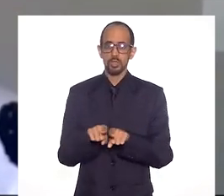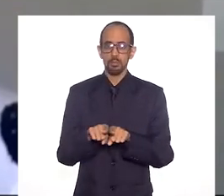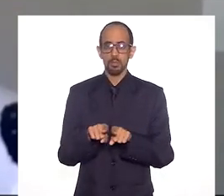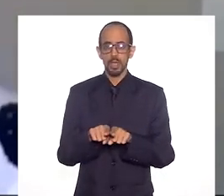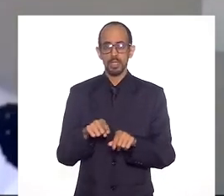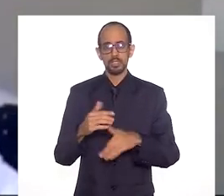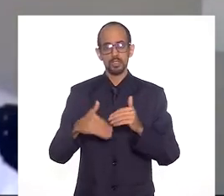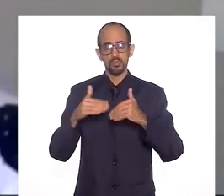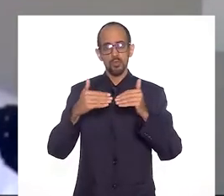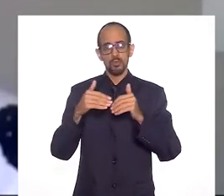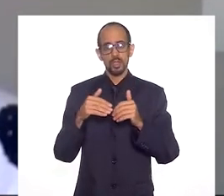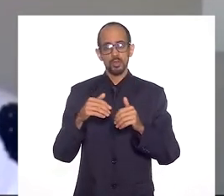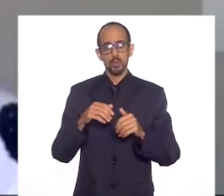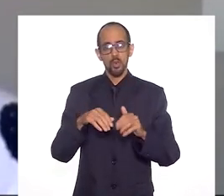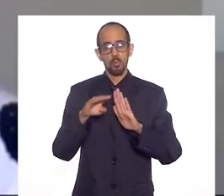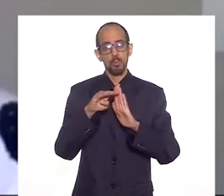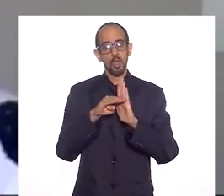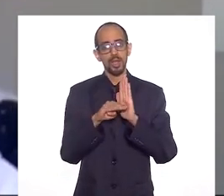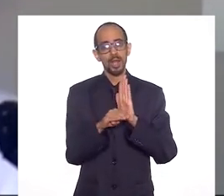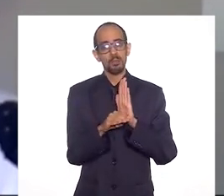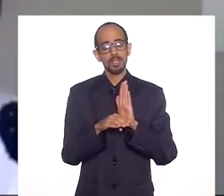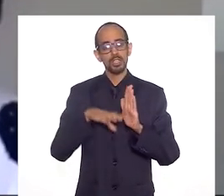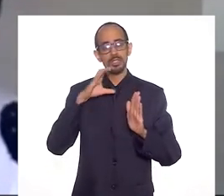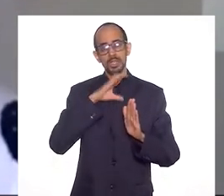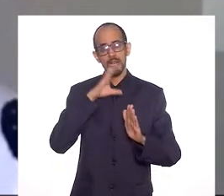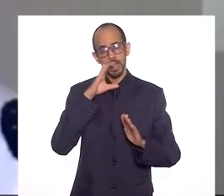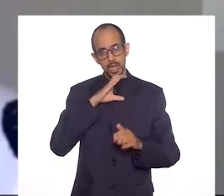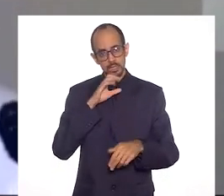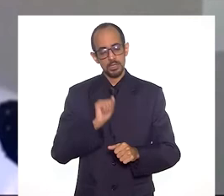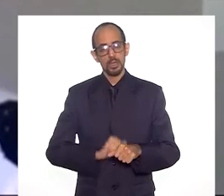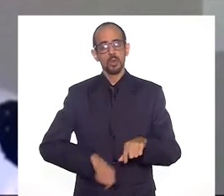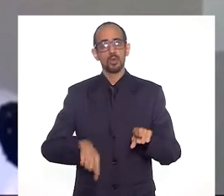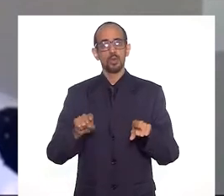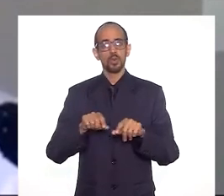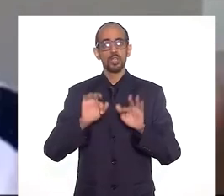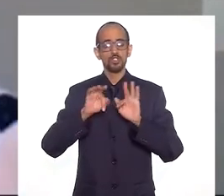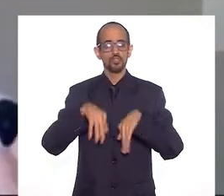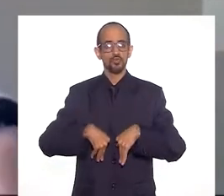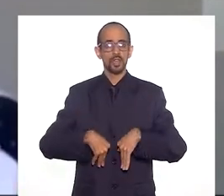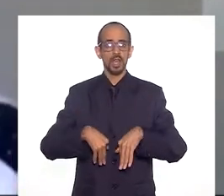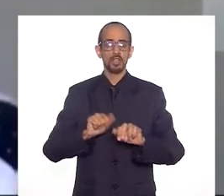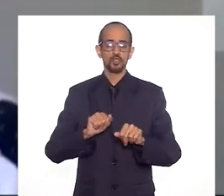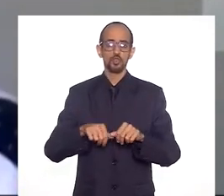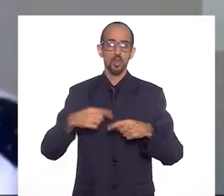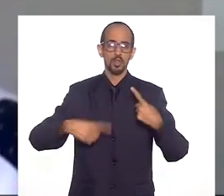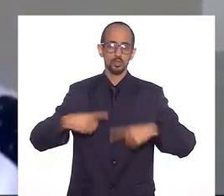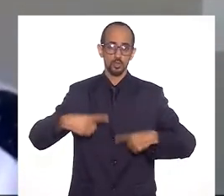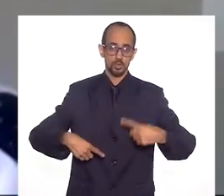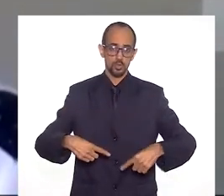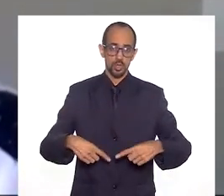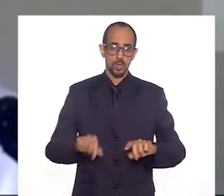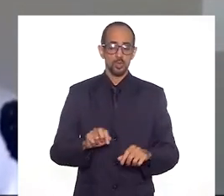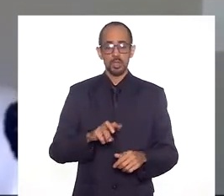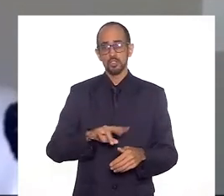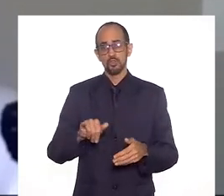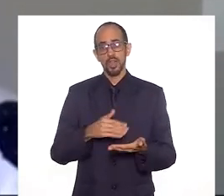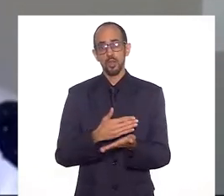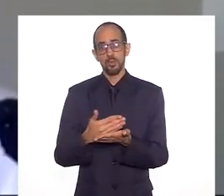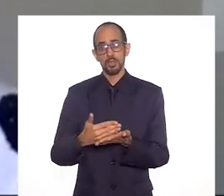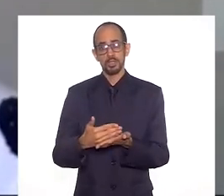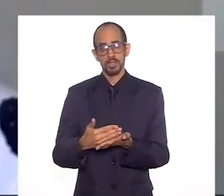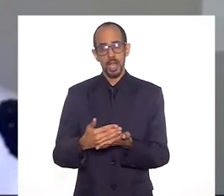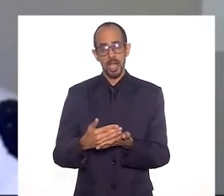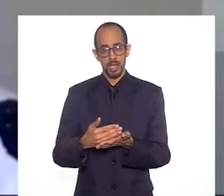um programa de aceleração, que é o programa de aceleração Impacta, que encerrou as inscrições na última sexta-feira e agora a gente vai começar a